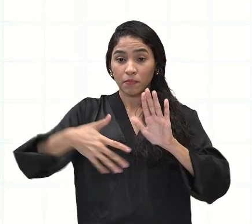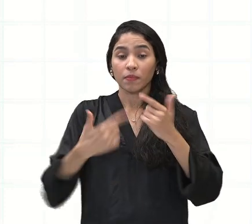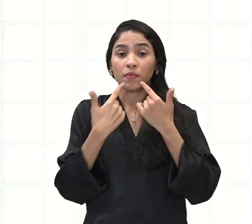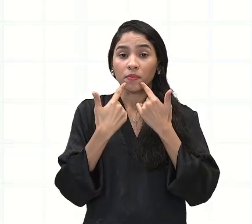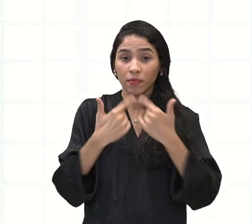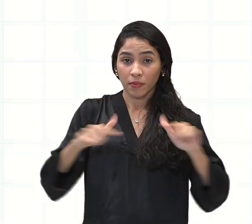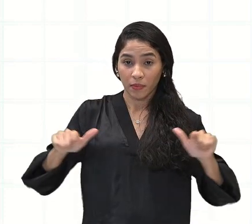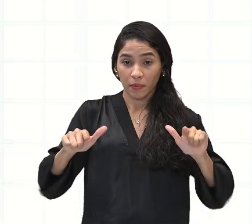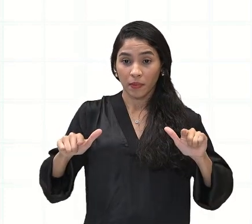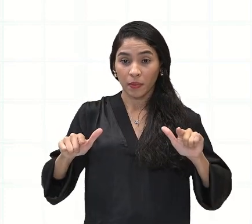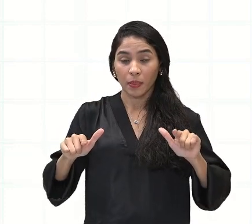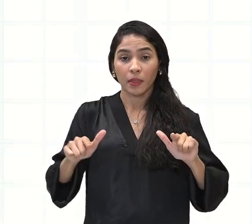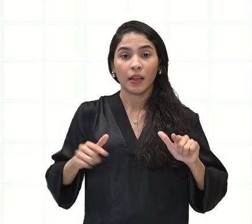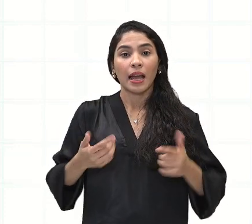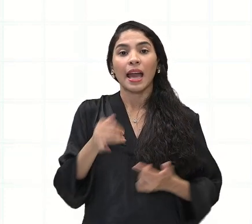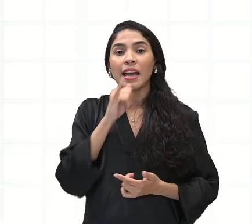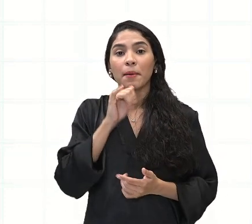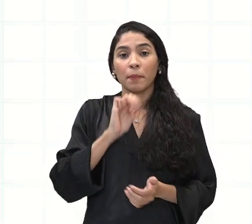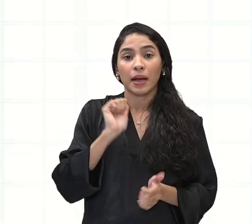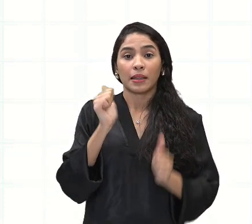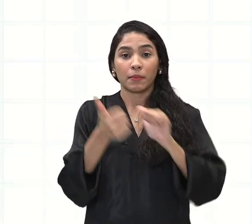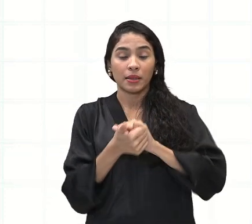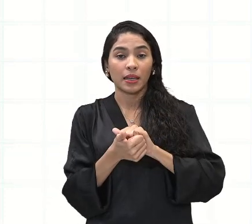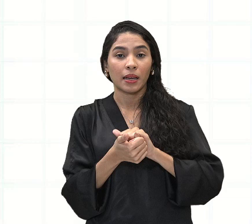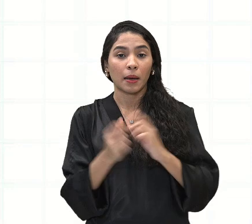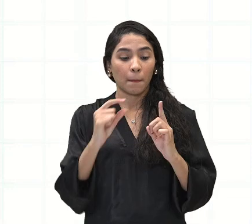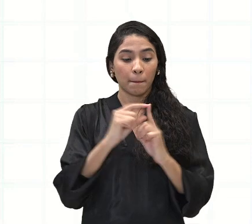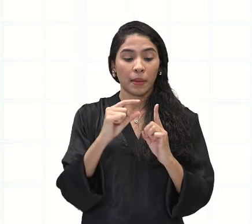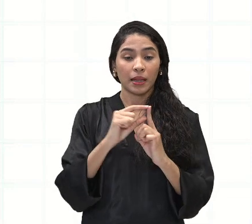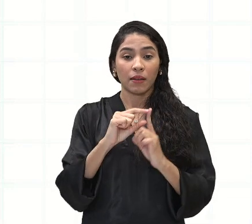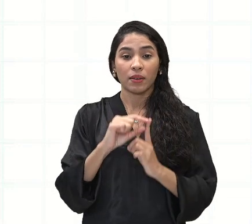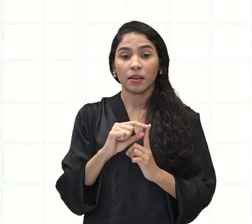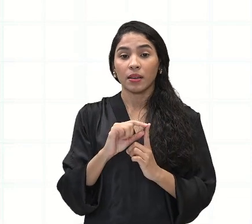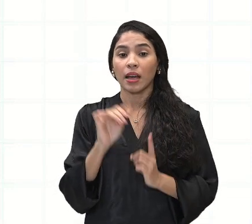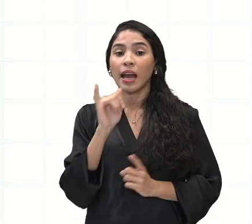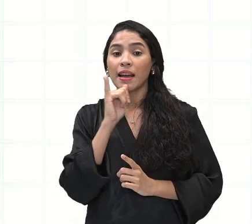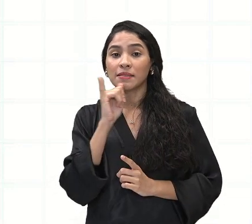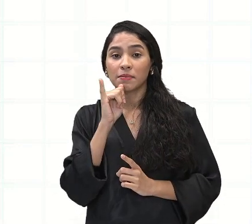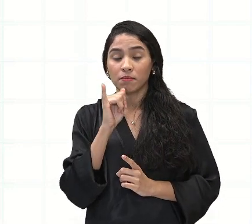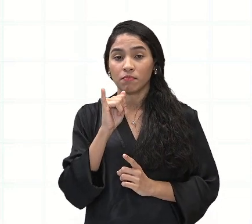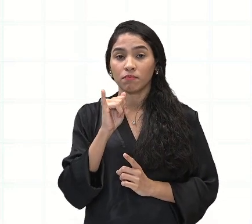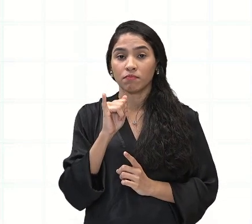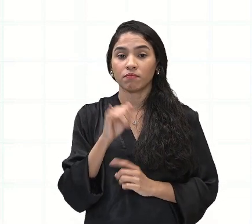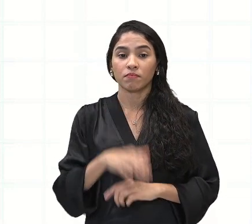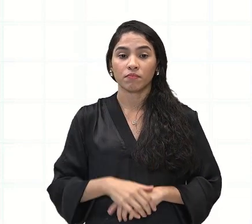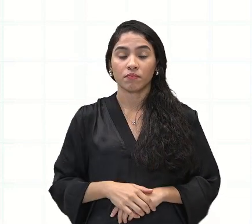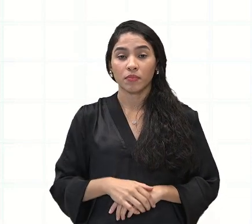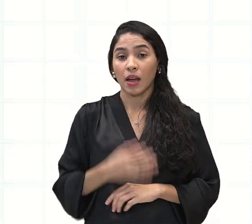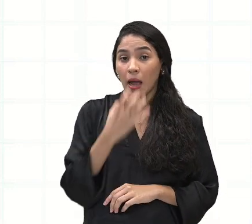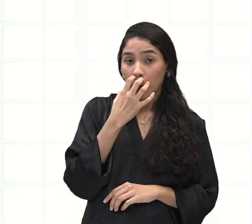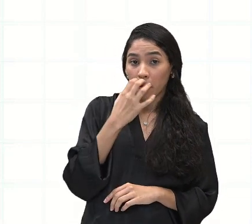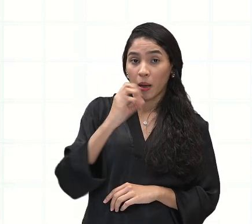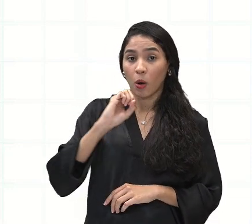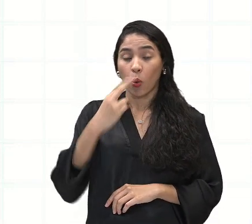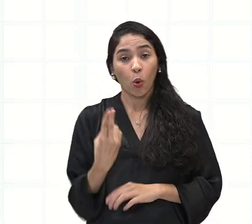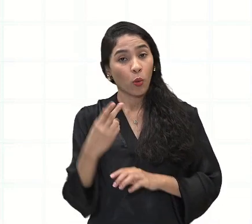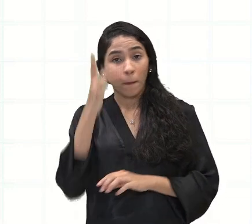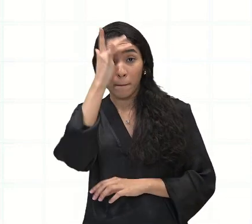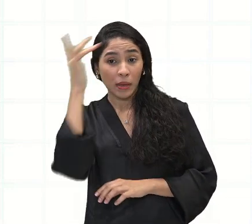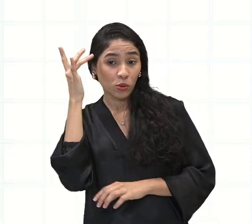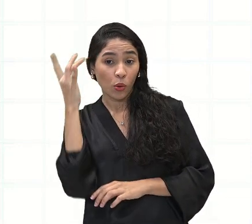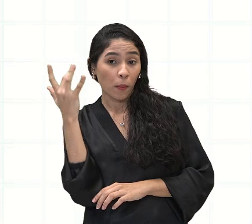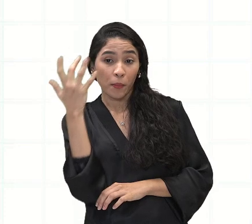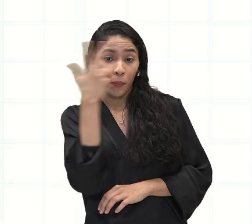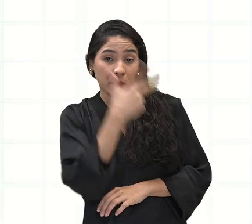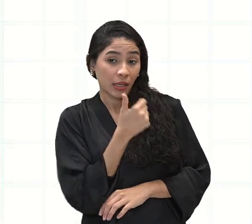esse sentido para alterá-lo. É como se eu dissesse a palavra gato e mexer com o sentido de gato, tanto animal quanto me referir a uma pessoa bonita, por